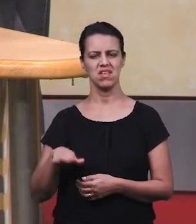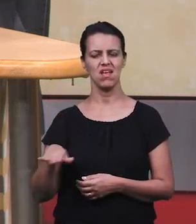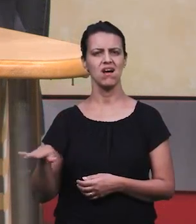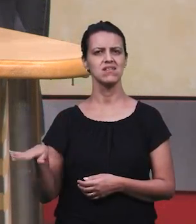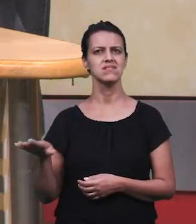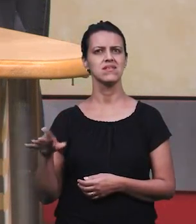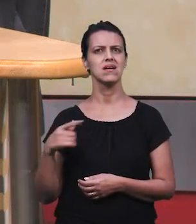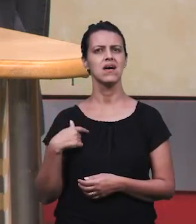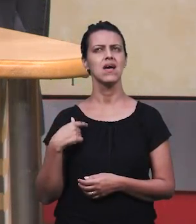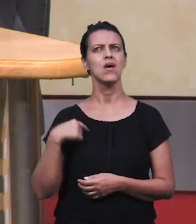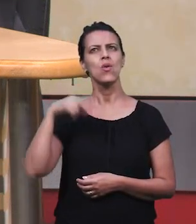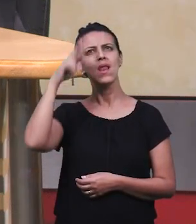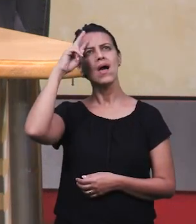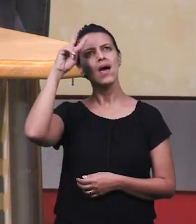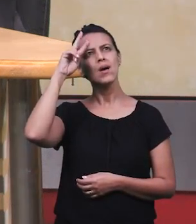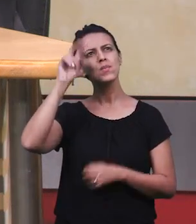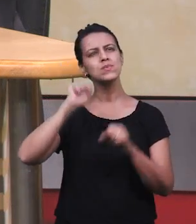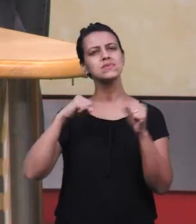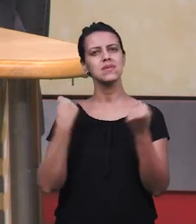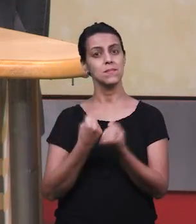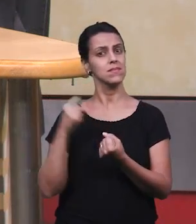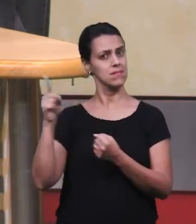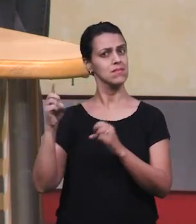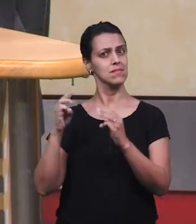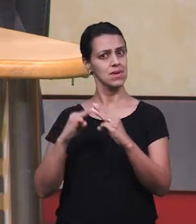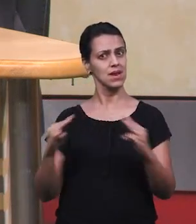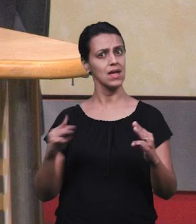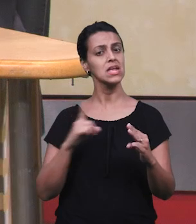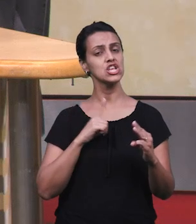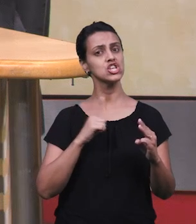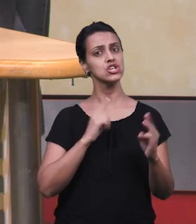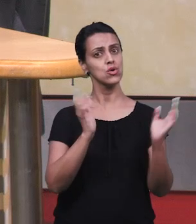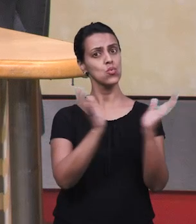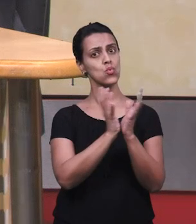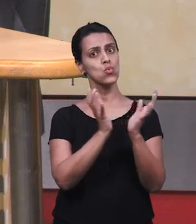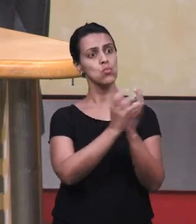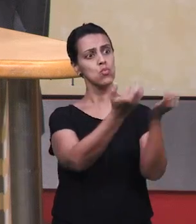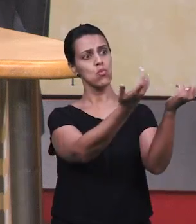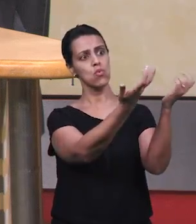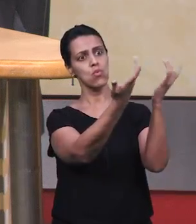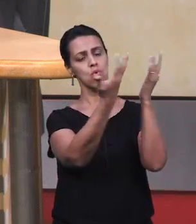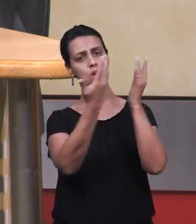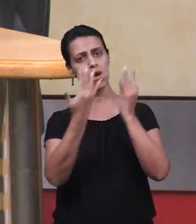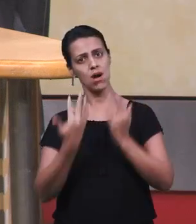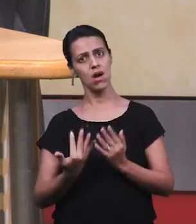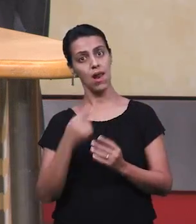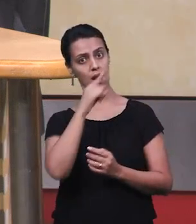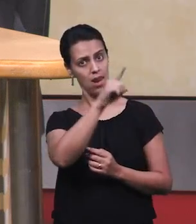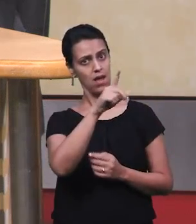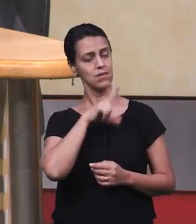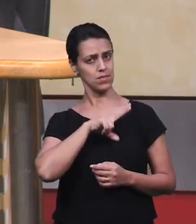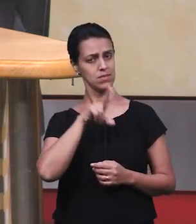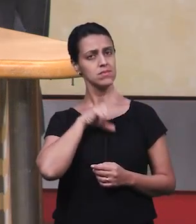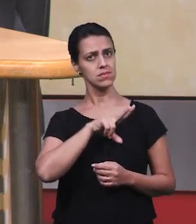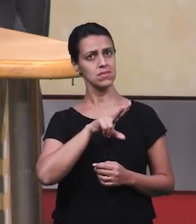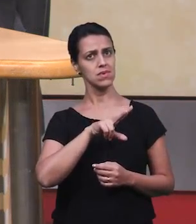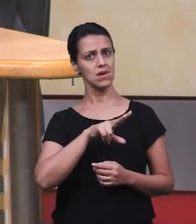criança, de um seminário que houve no Manaim, onde um grupo veio de Portugal e ali